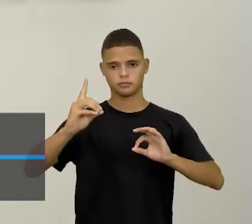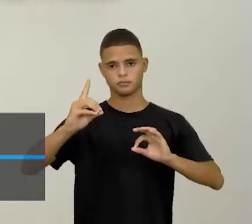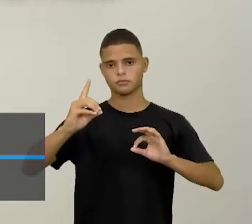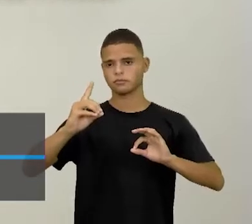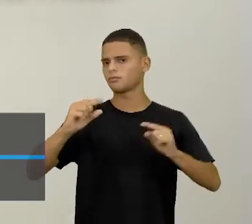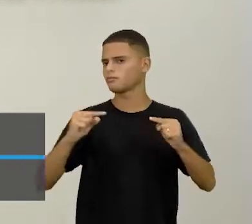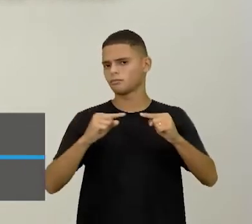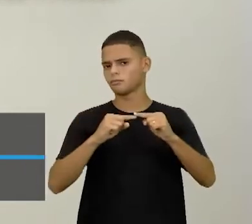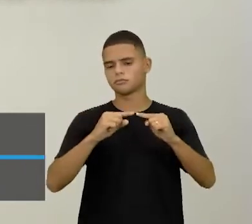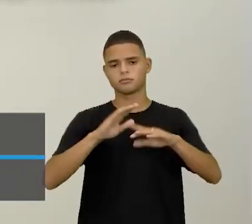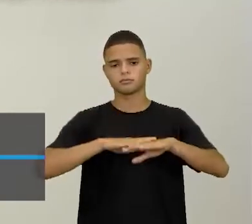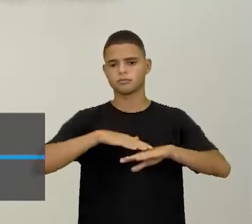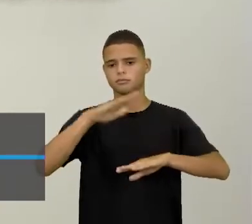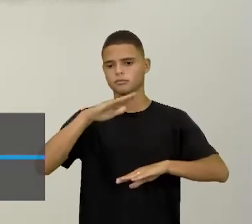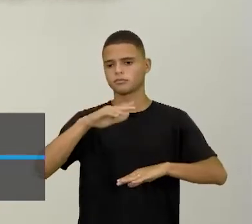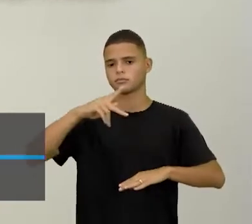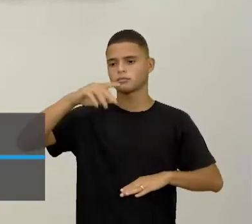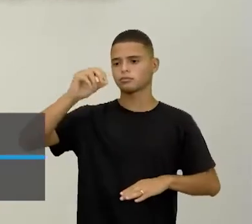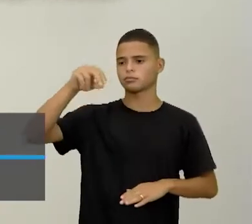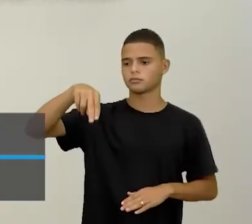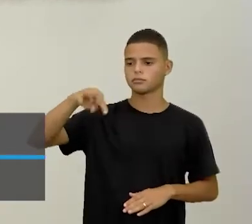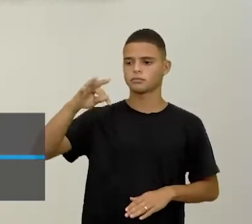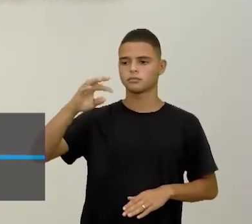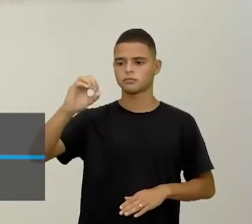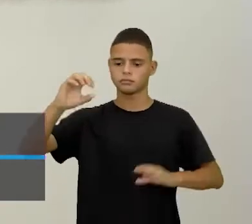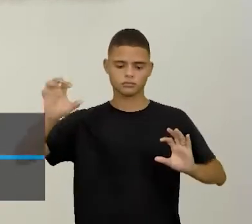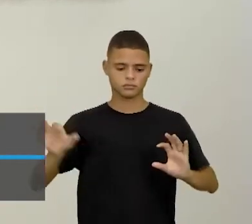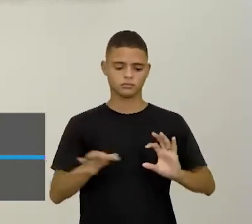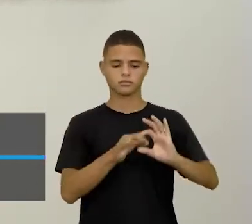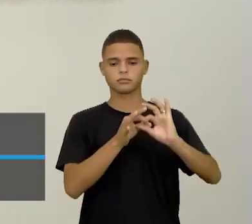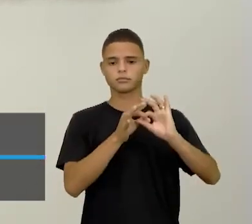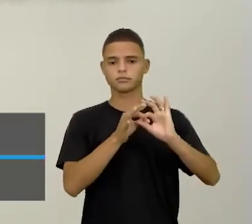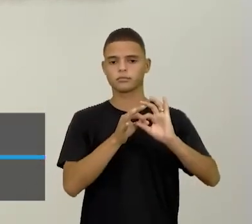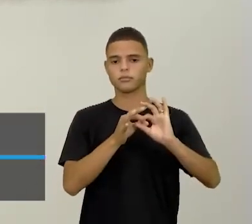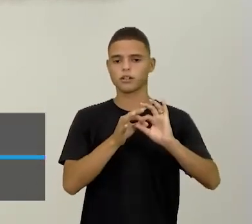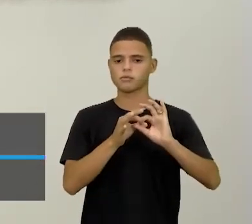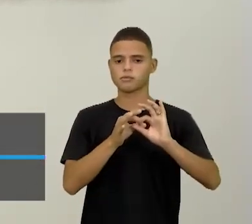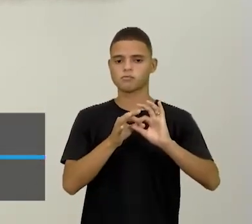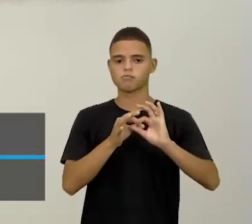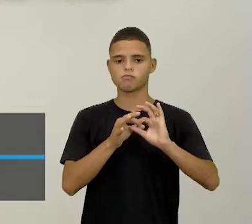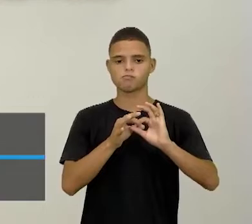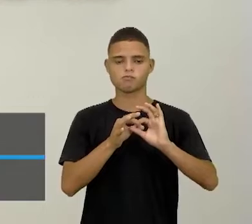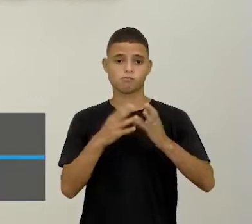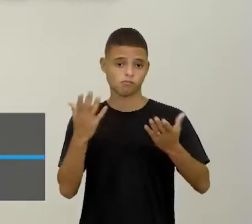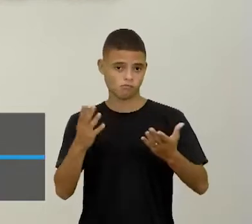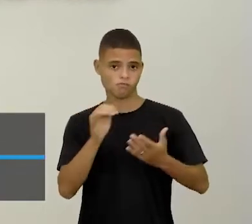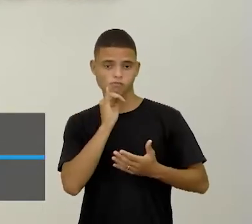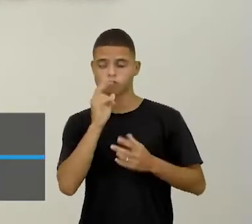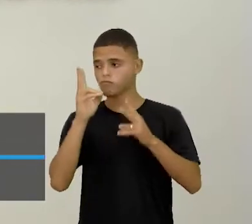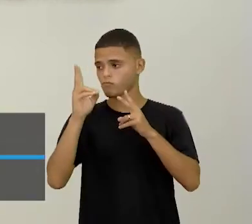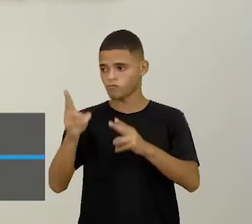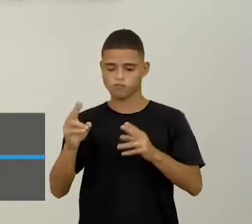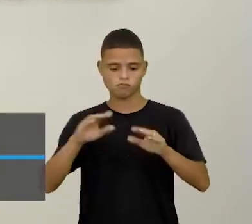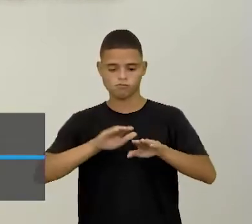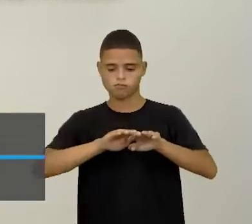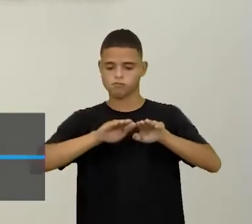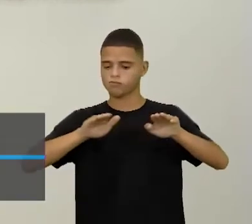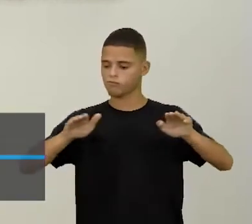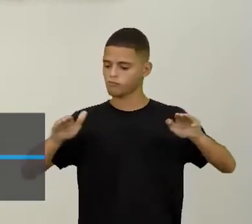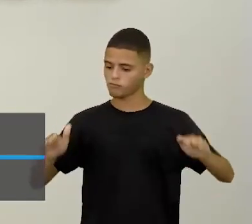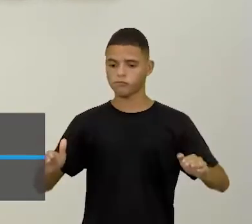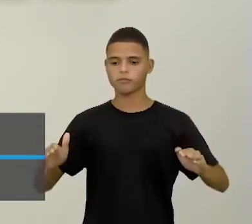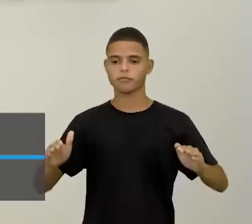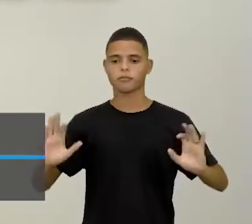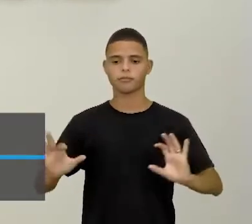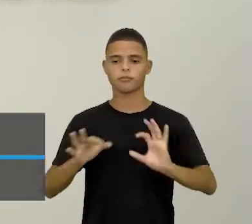que na verdade o nome era ponte, porque um ligava ao outro, né? Fazia como, entre aspas, uma ponte. Mas aí tem todo